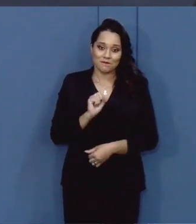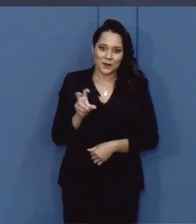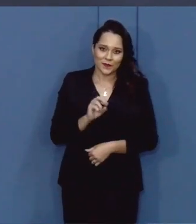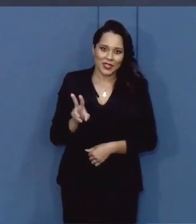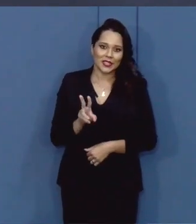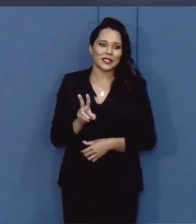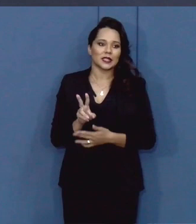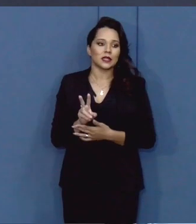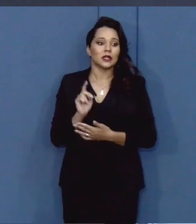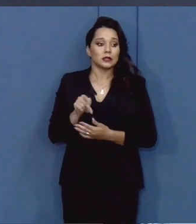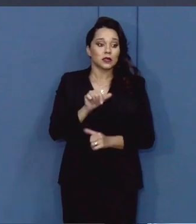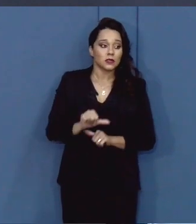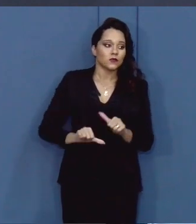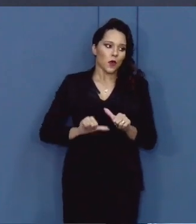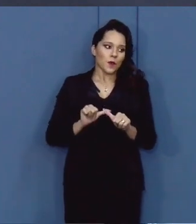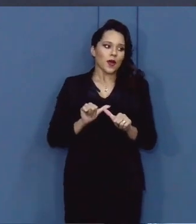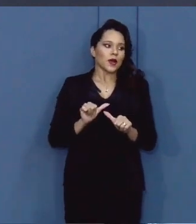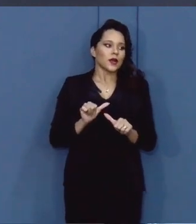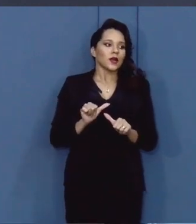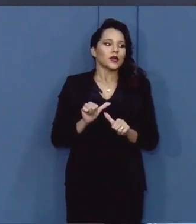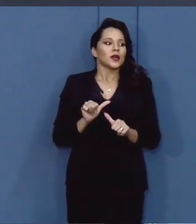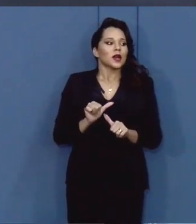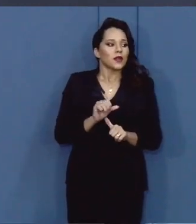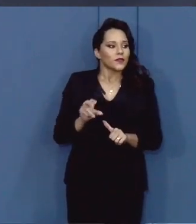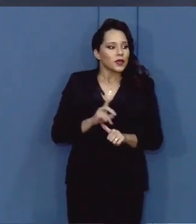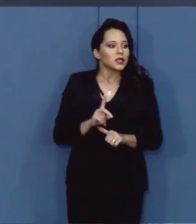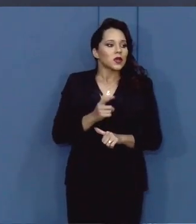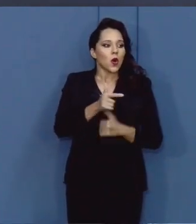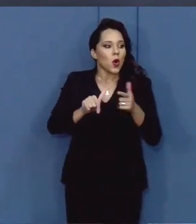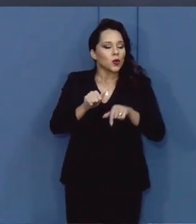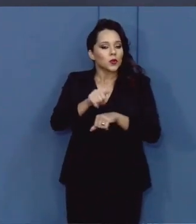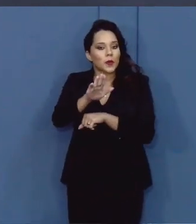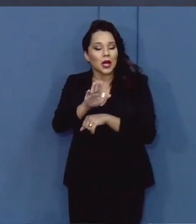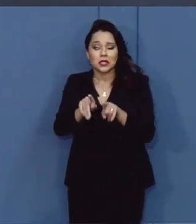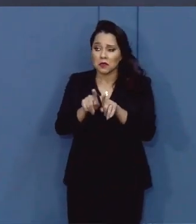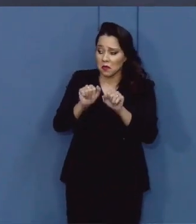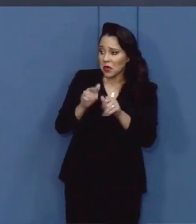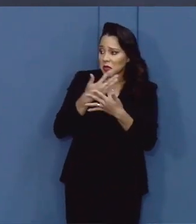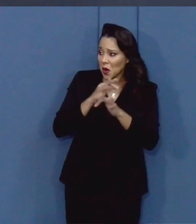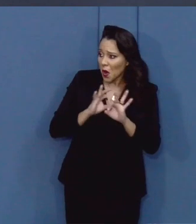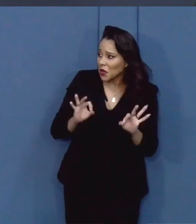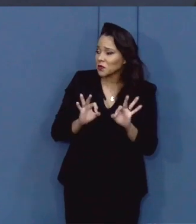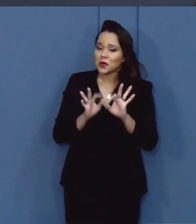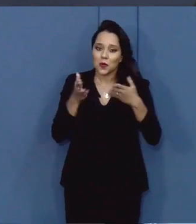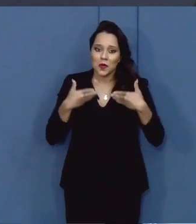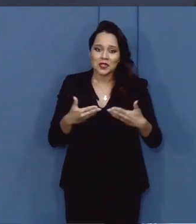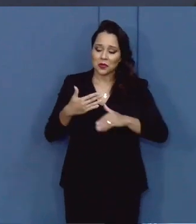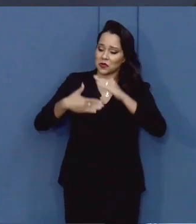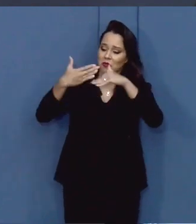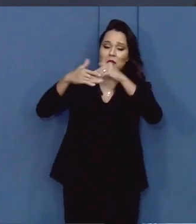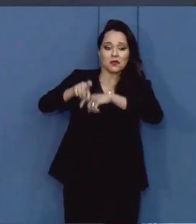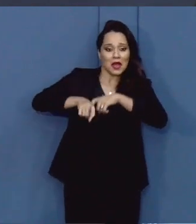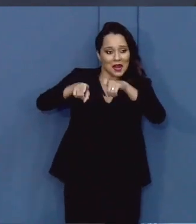Anvisa em ir transformando a mesma Anvisa ou alguém mais. Eu acho que ficaria ótimo que o Ministério de